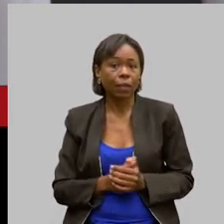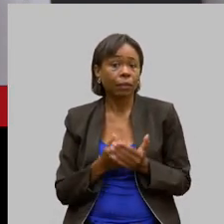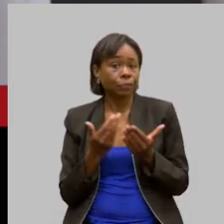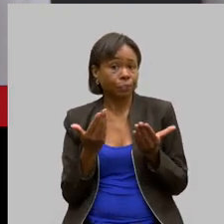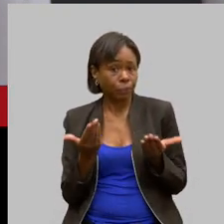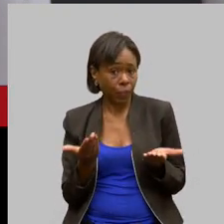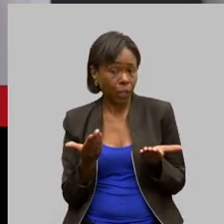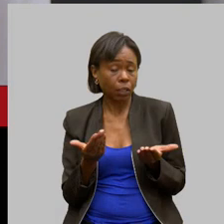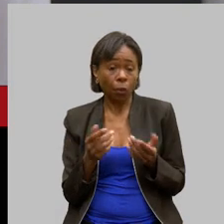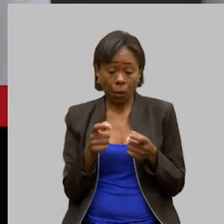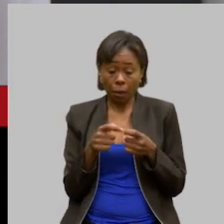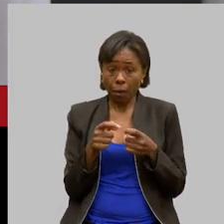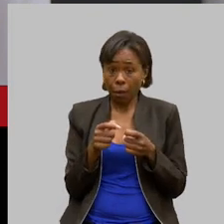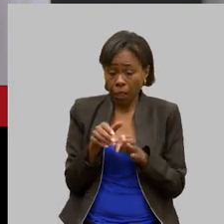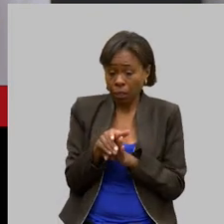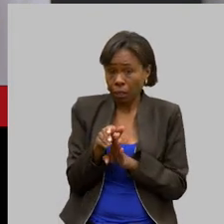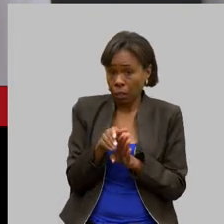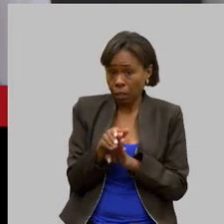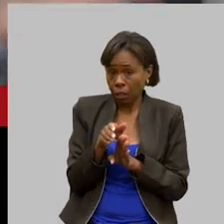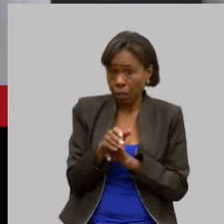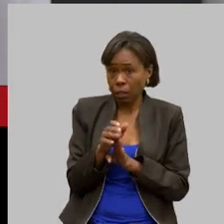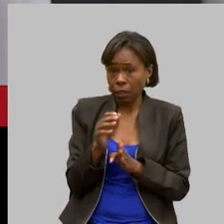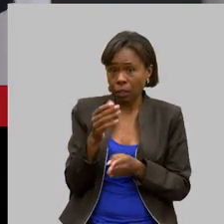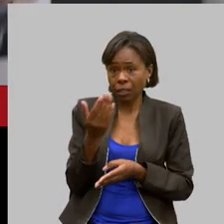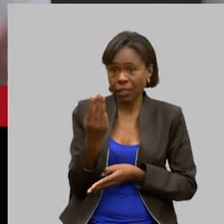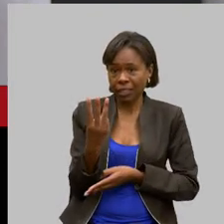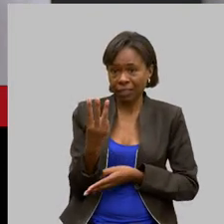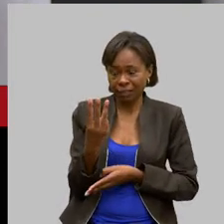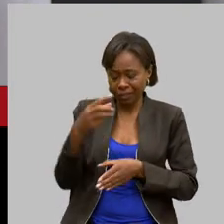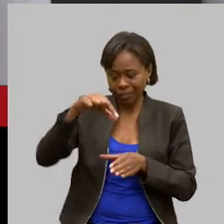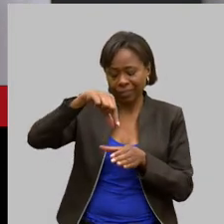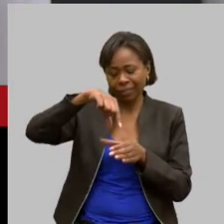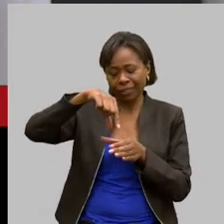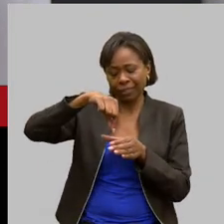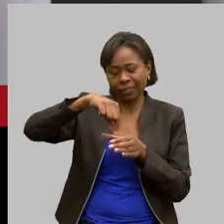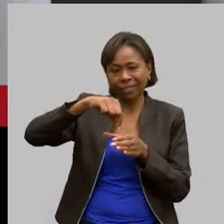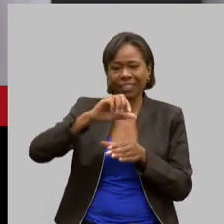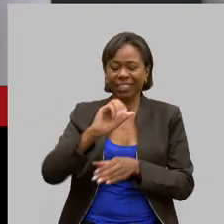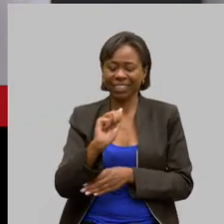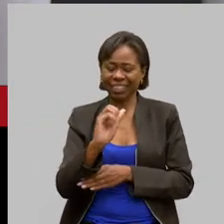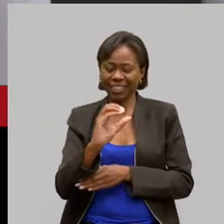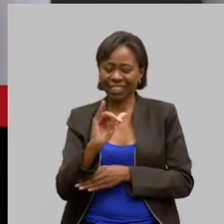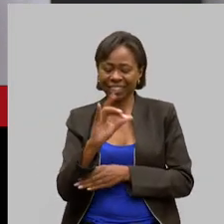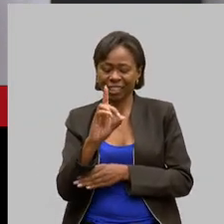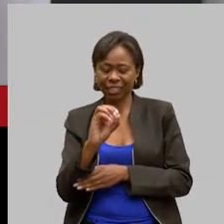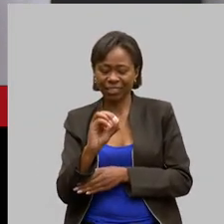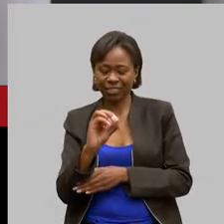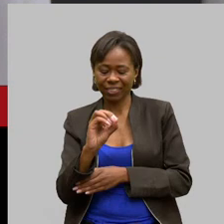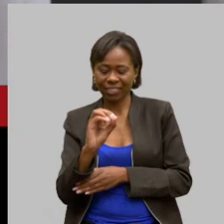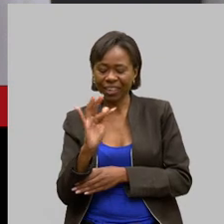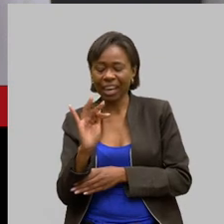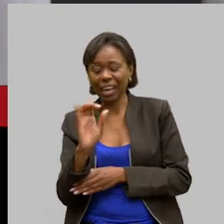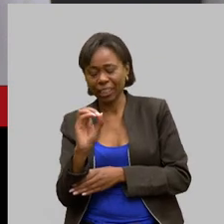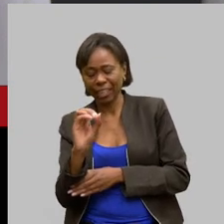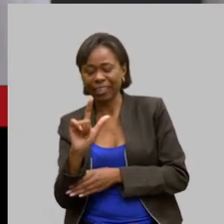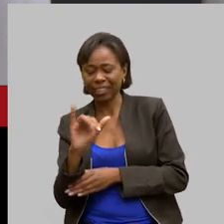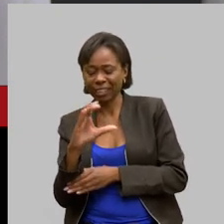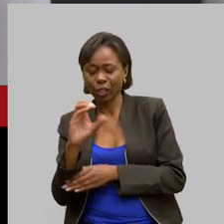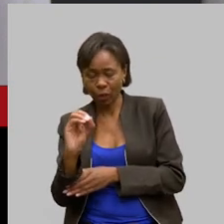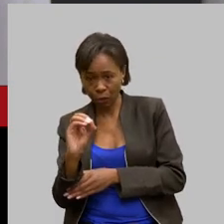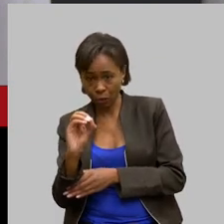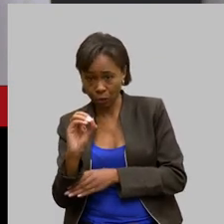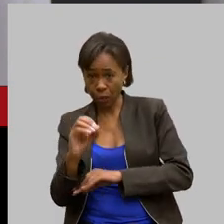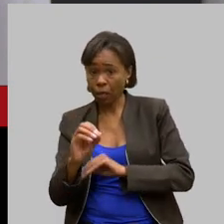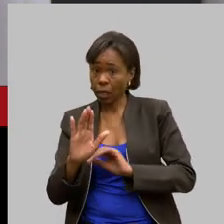três gotinhas do ácido fólico três meses antes da gravidez e durante a gravidez